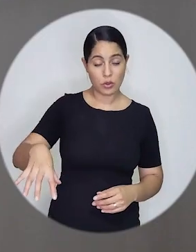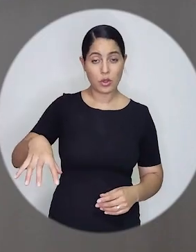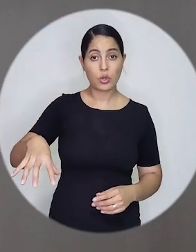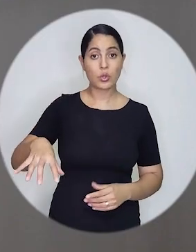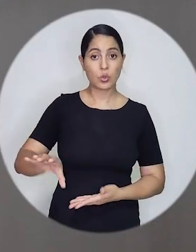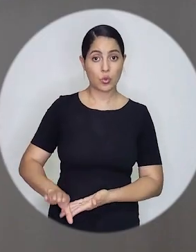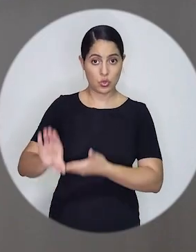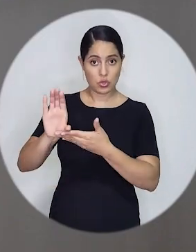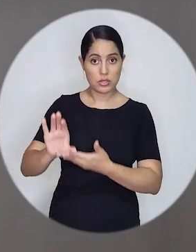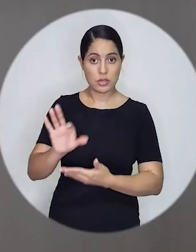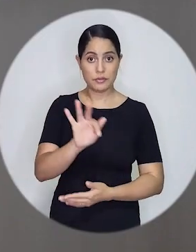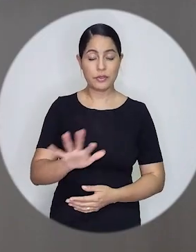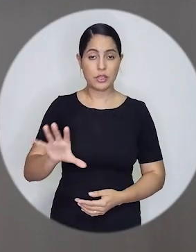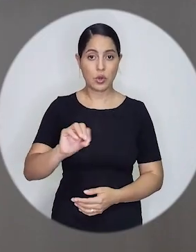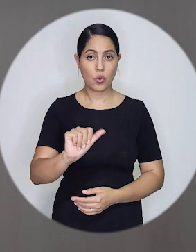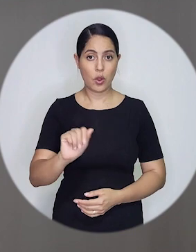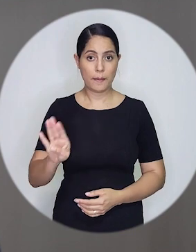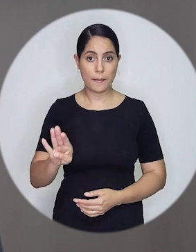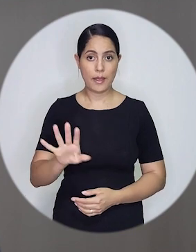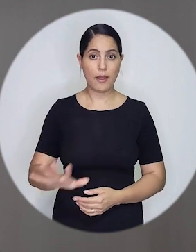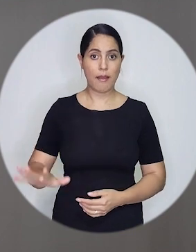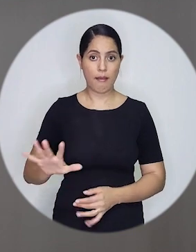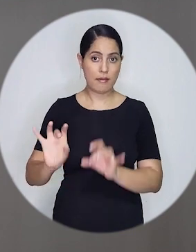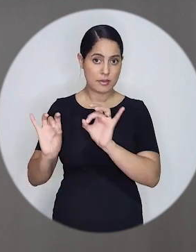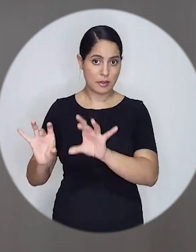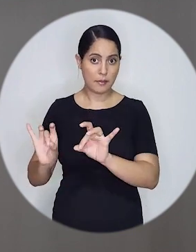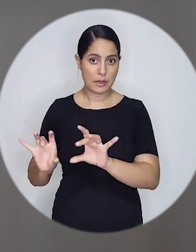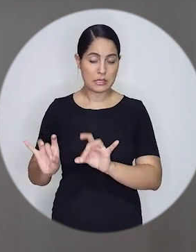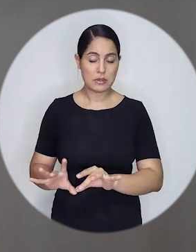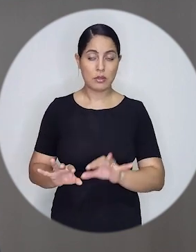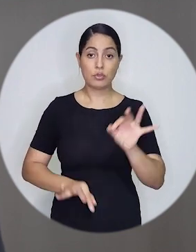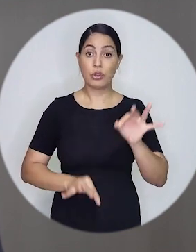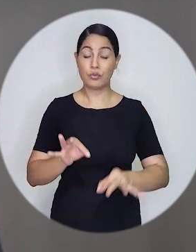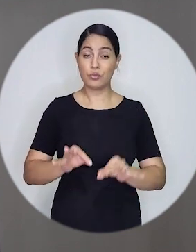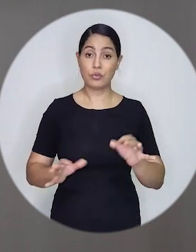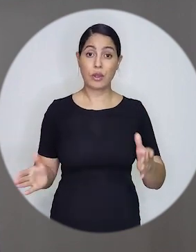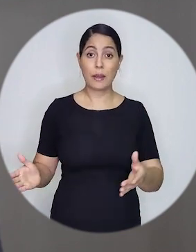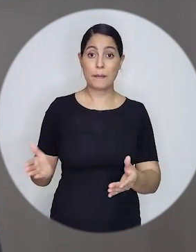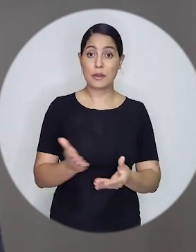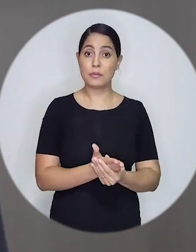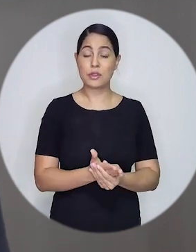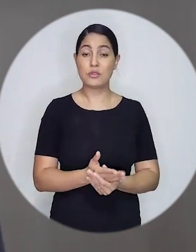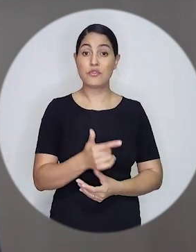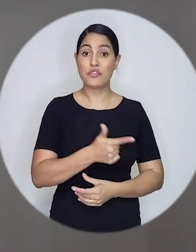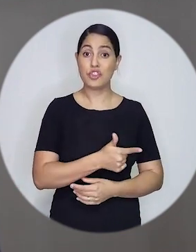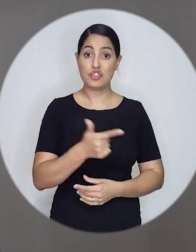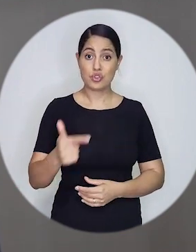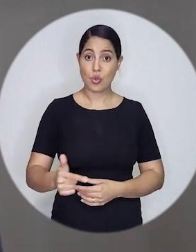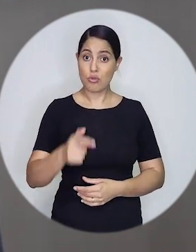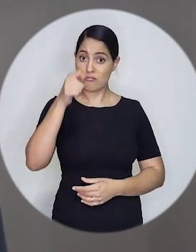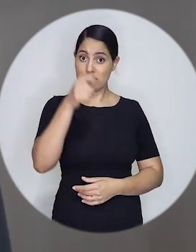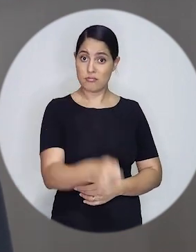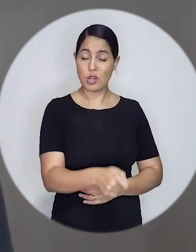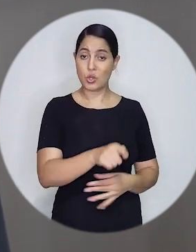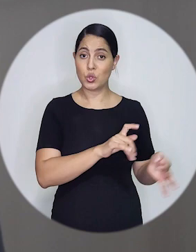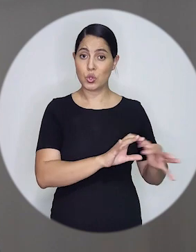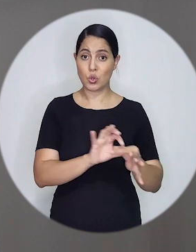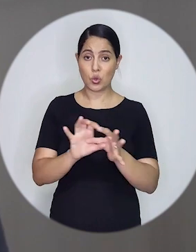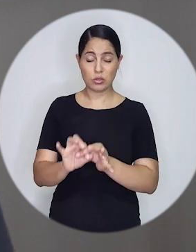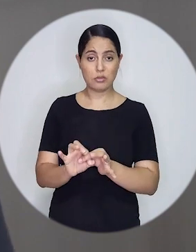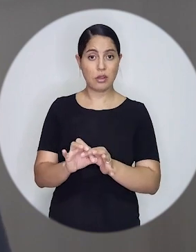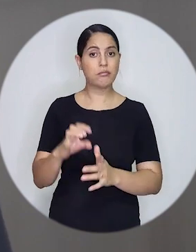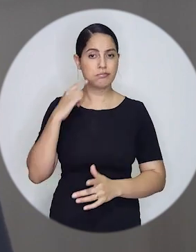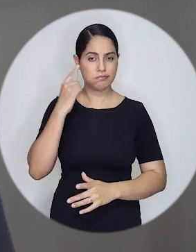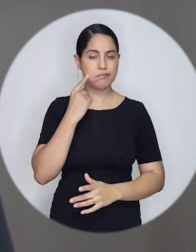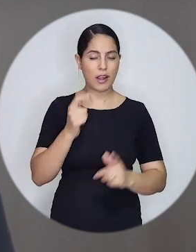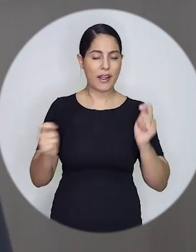O órgão especial do Conselho Federal da OAB julgou pelo menos 22 processos na última semana e apreciou diversos temas de interesse